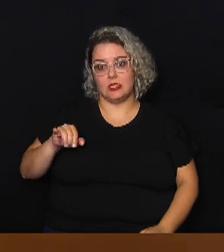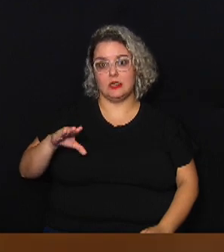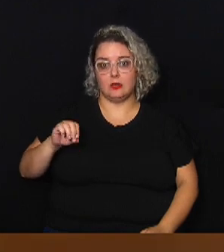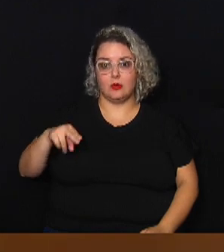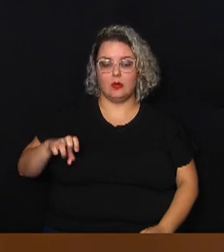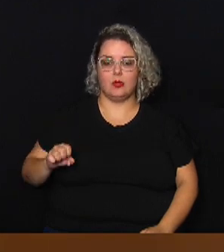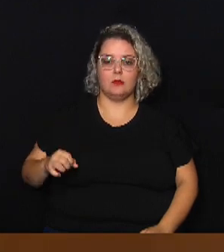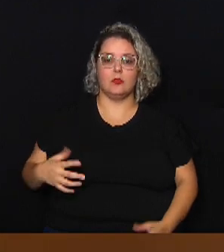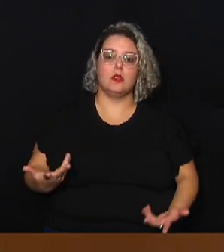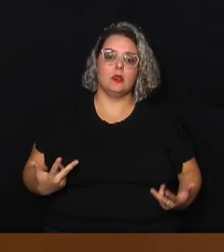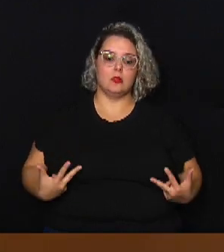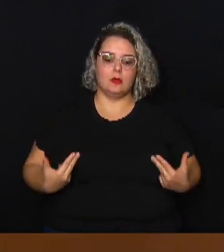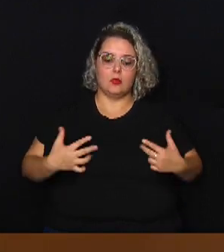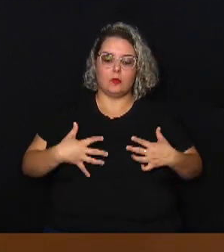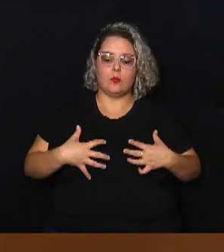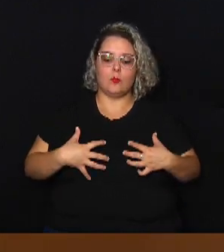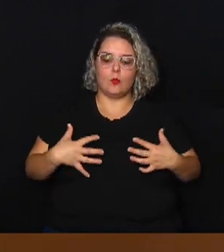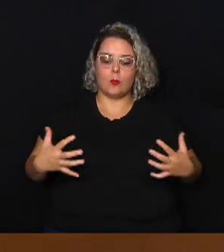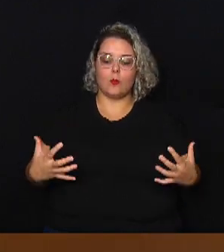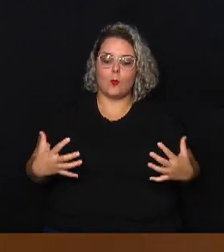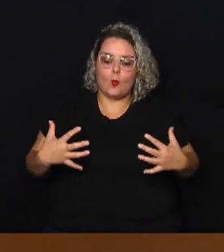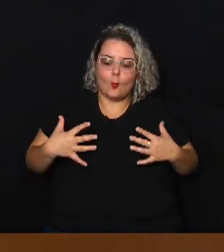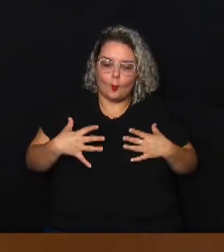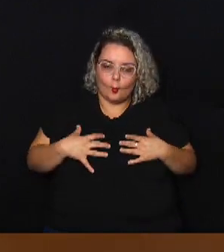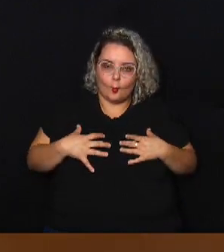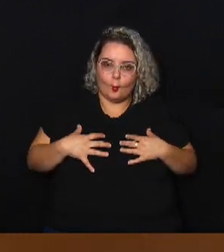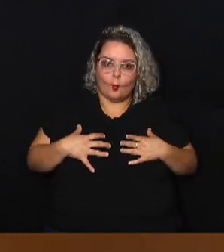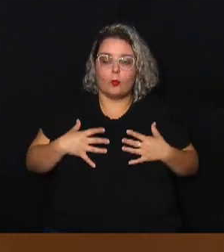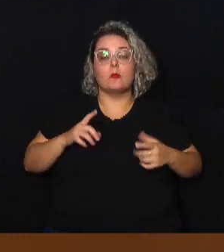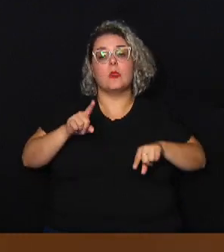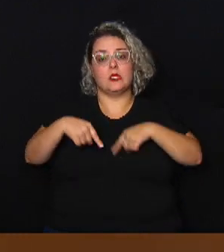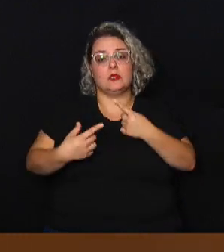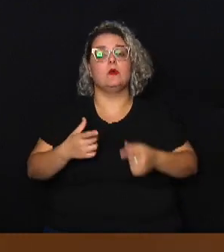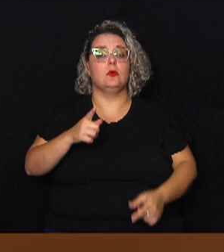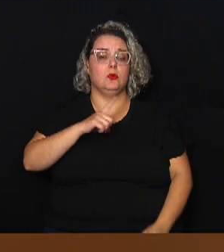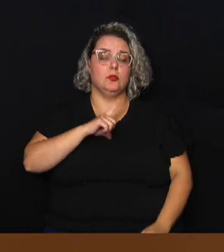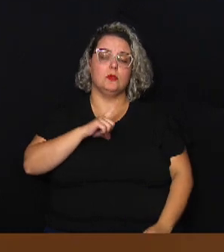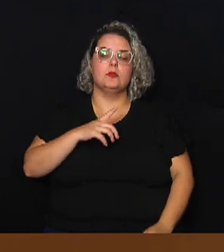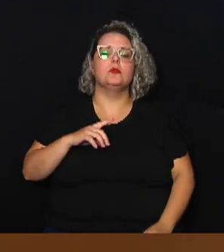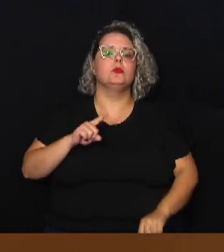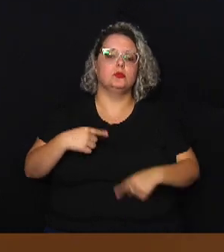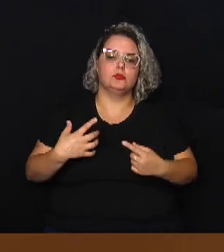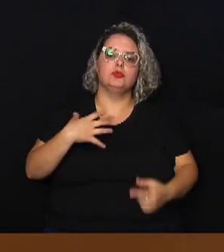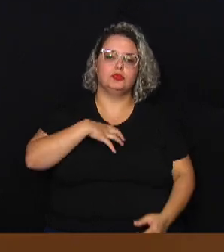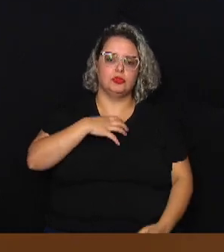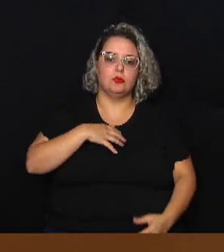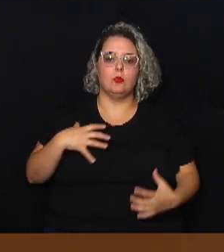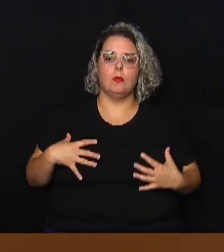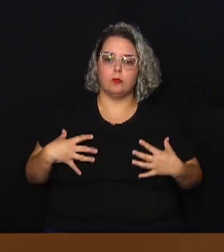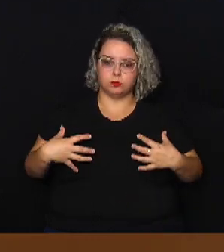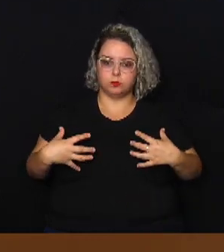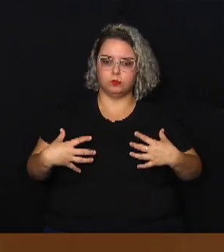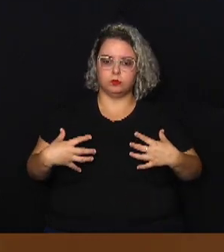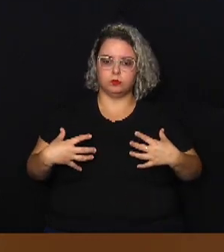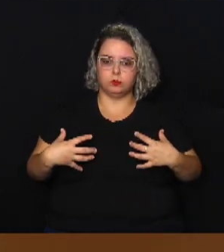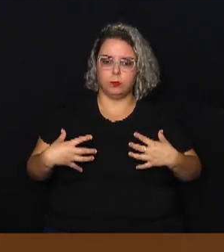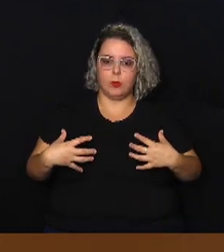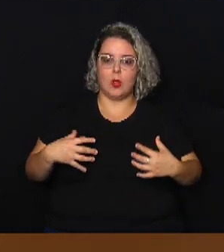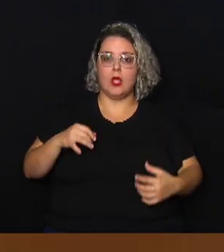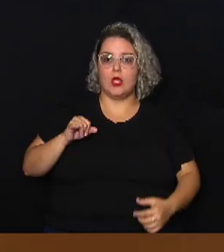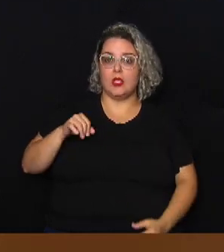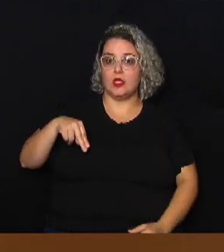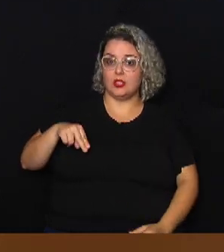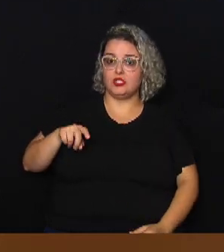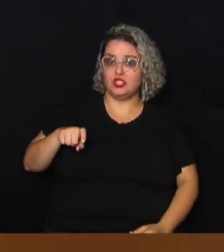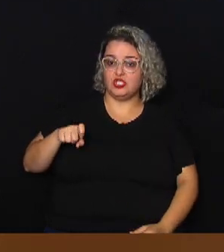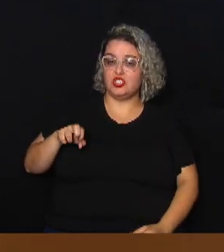mais realizadas no mundo, mas tem outras maneiras de aumentar a mama. Uma delas é com enxerto de gordura.